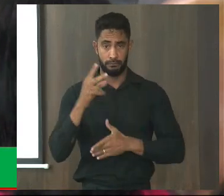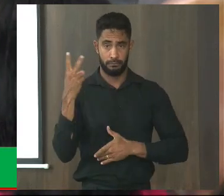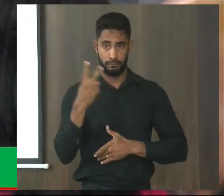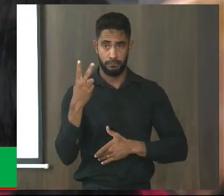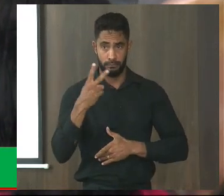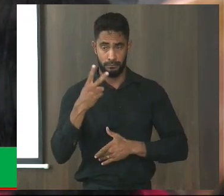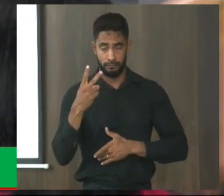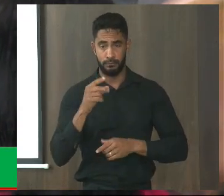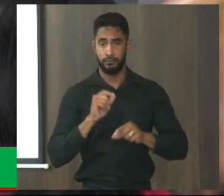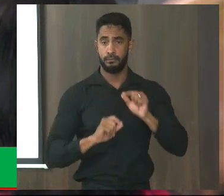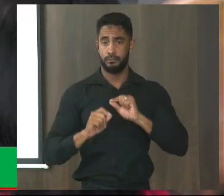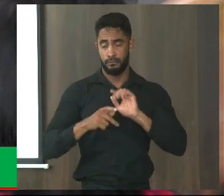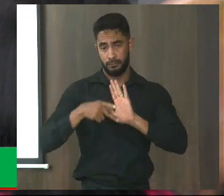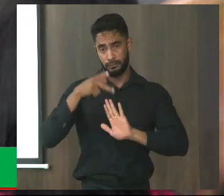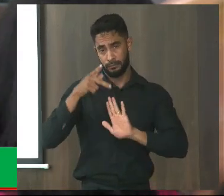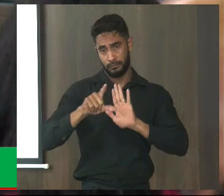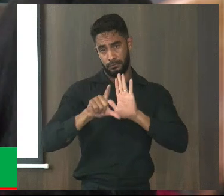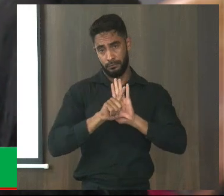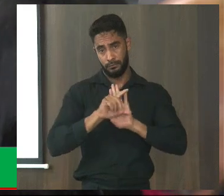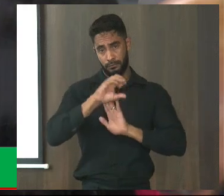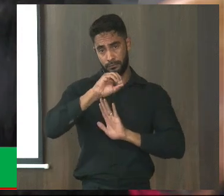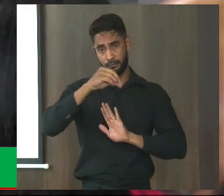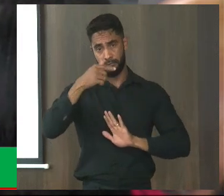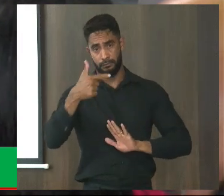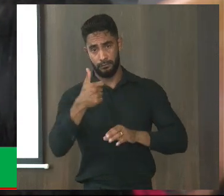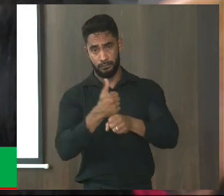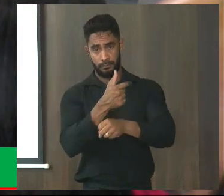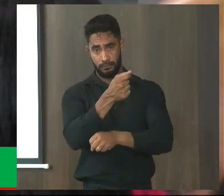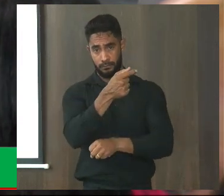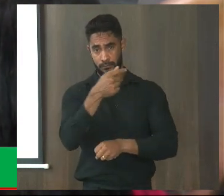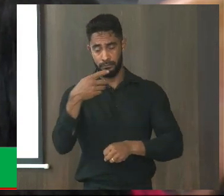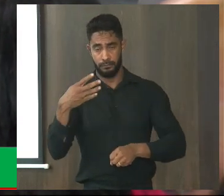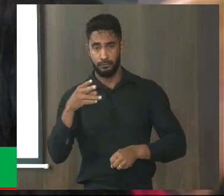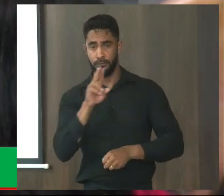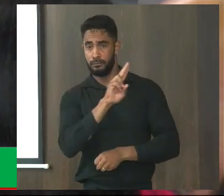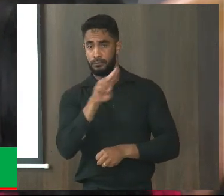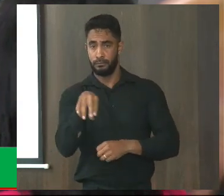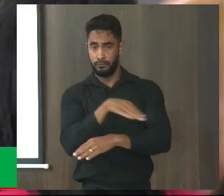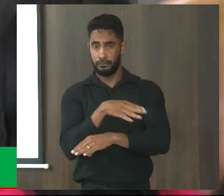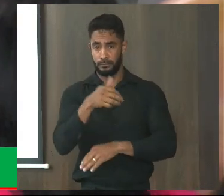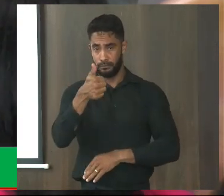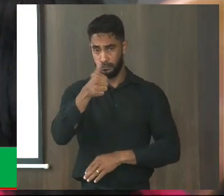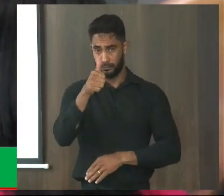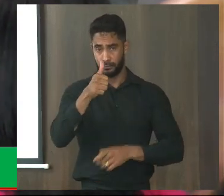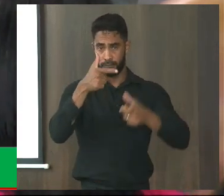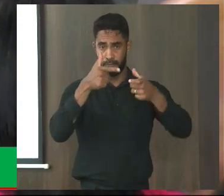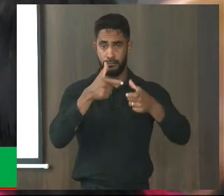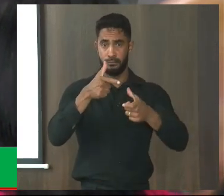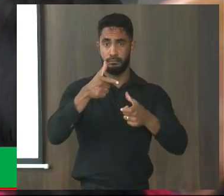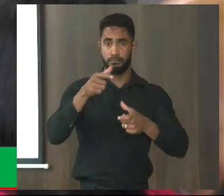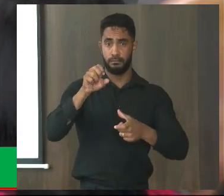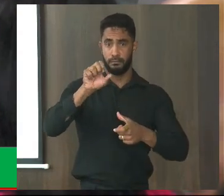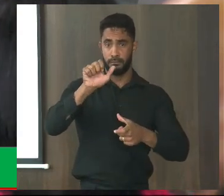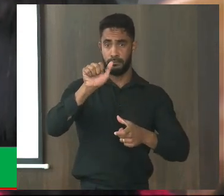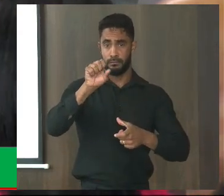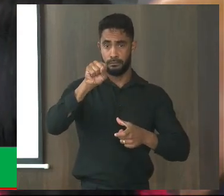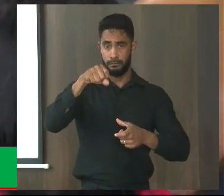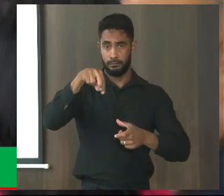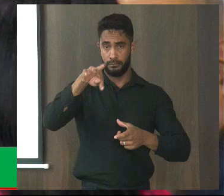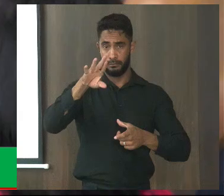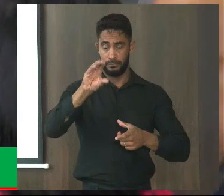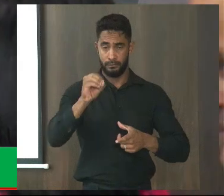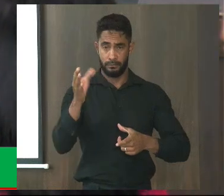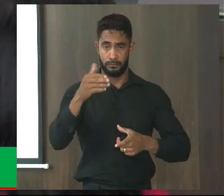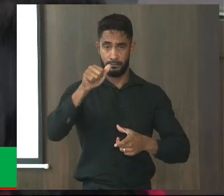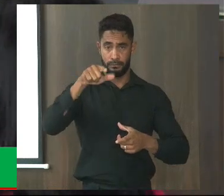por unanimidade, o projeto de lei 002 de 2024, da denominação à Rua 11, localizada no bairro Santo Antônio, de Rua Marli